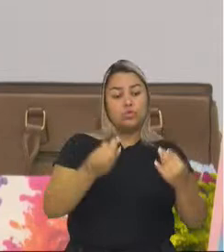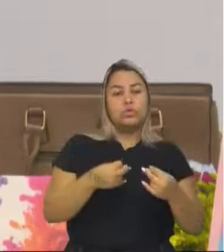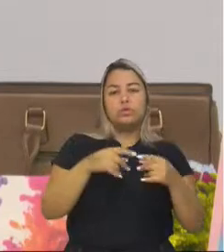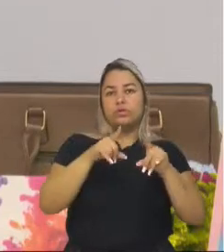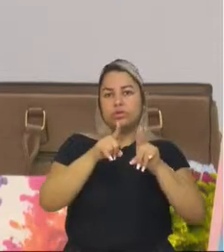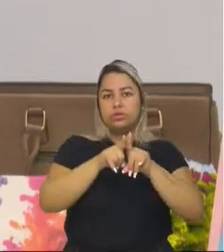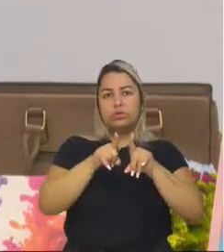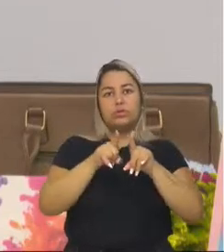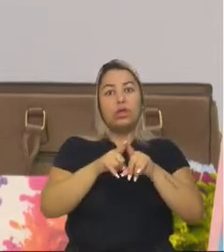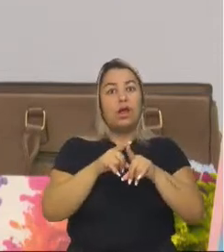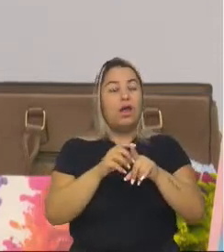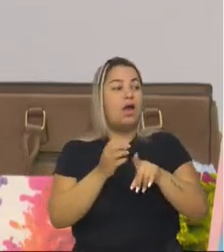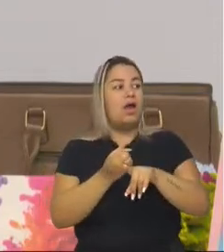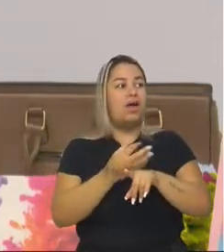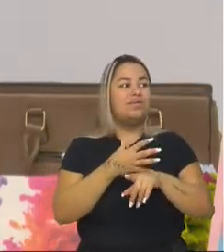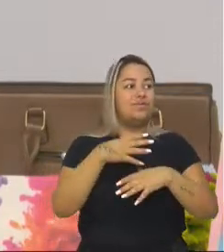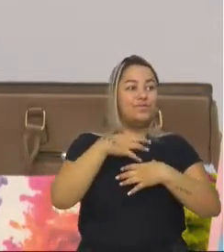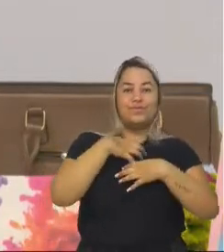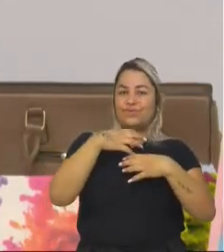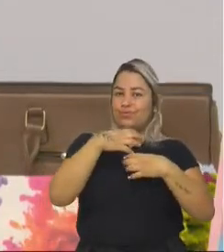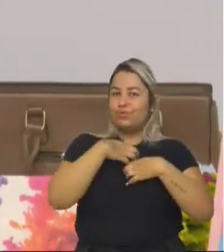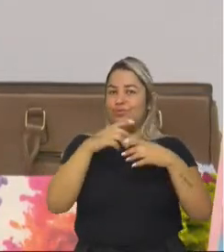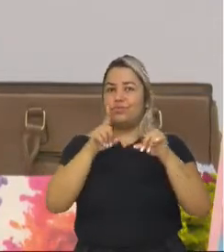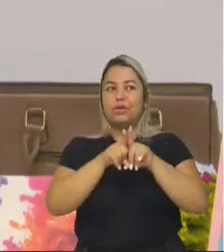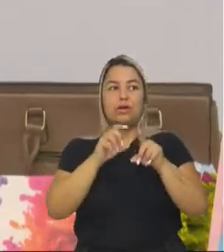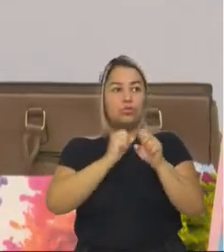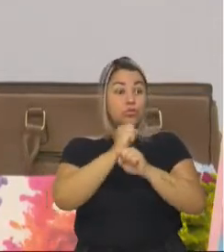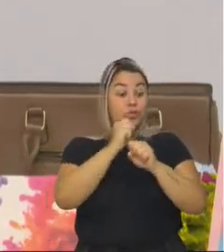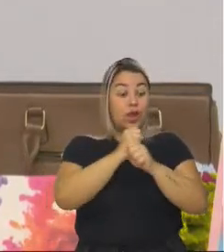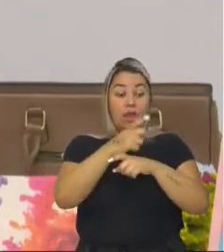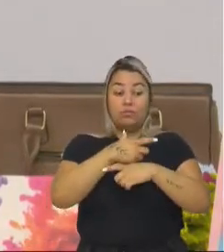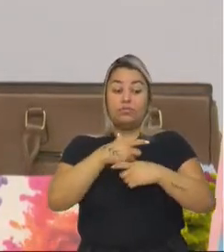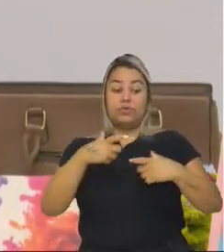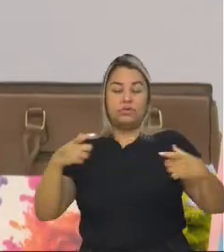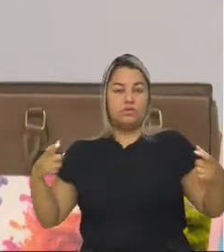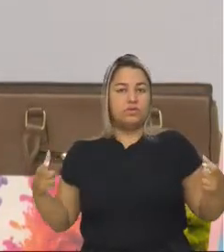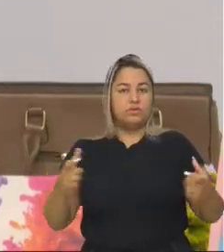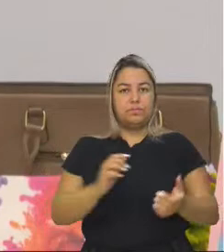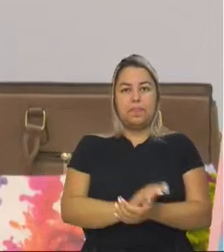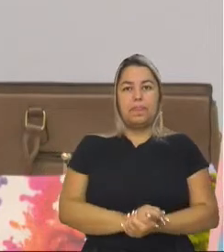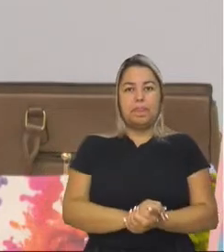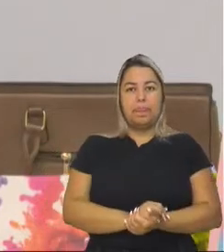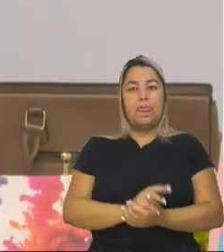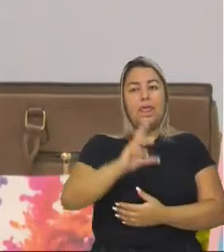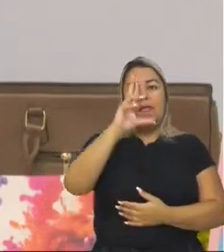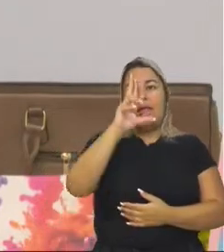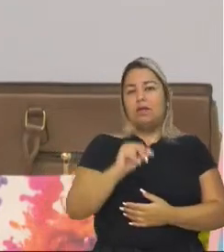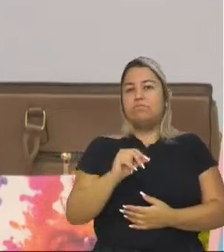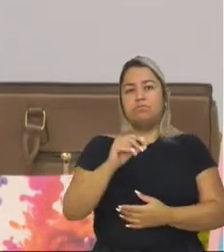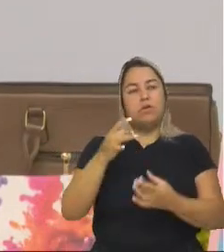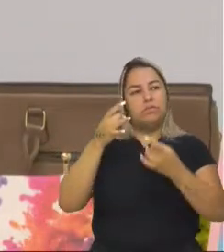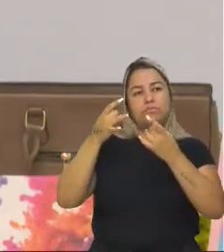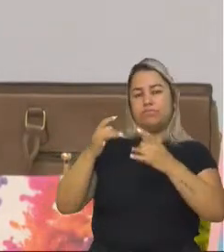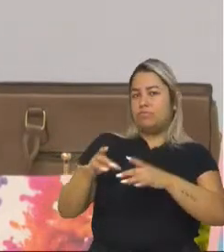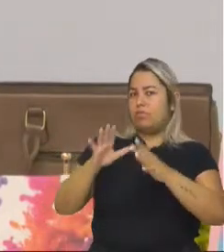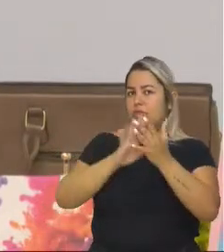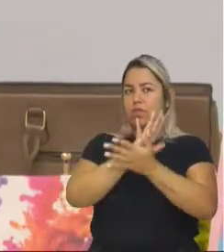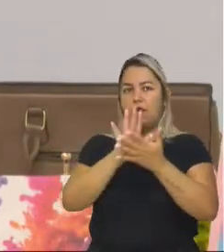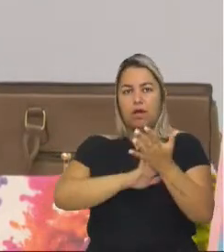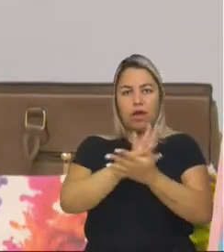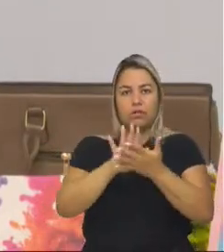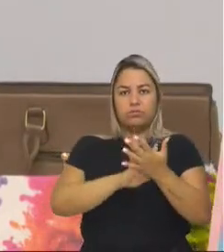A ansiedade que nós temos de reconstrução é imensa e gigantesca. E eu não recusei nenhuma agenda que chegou no